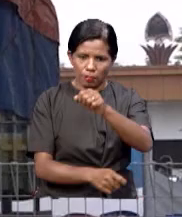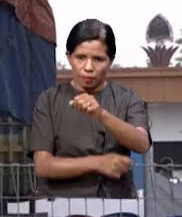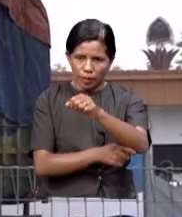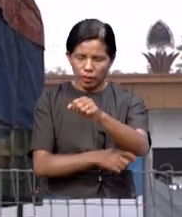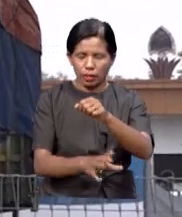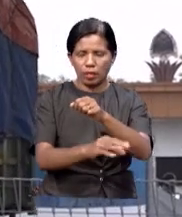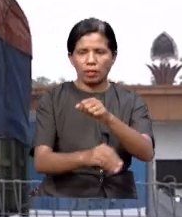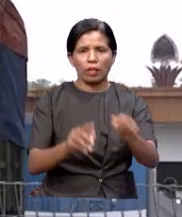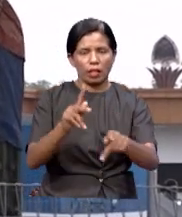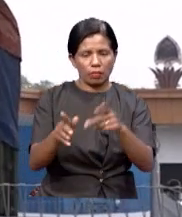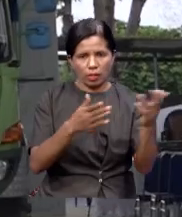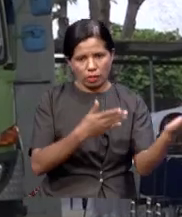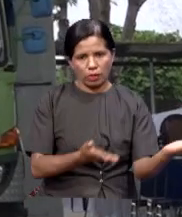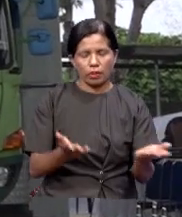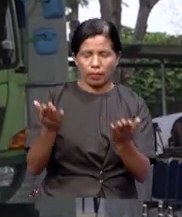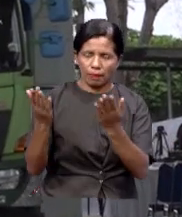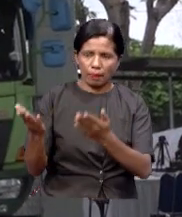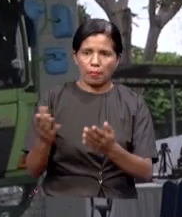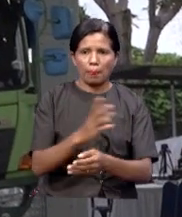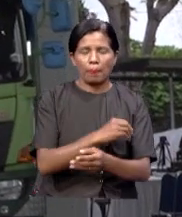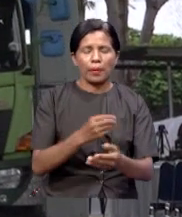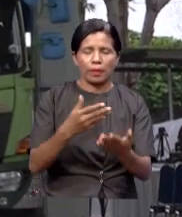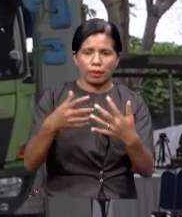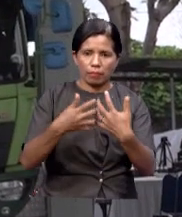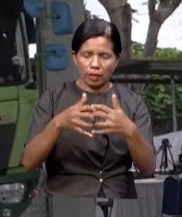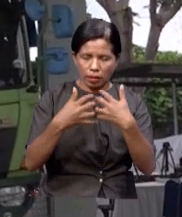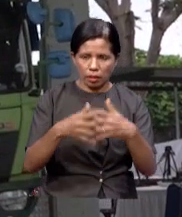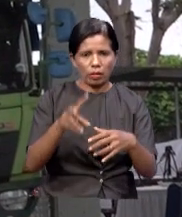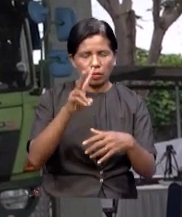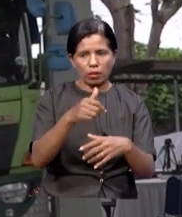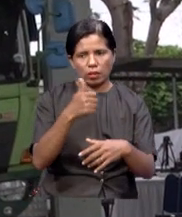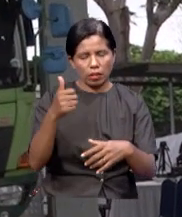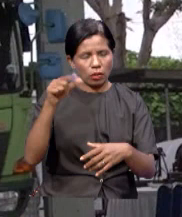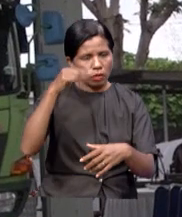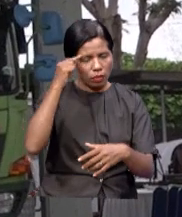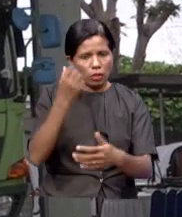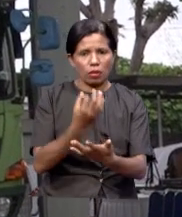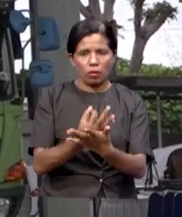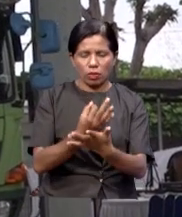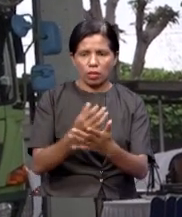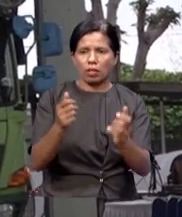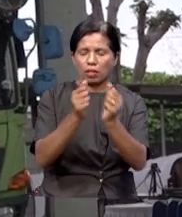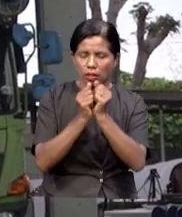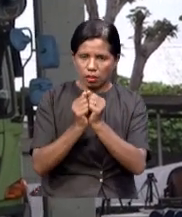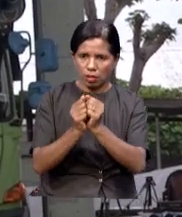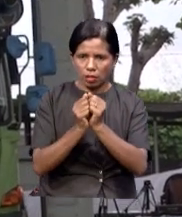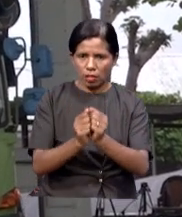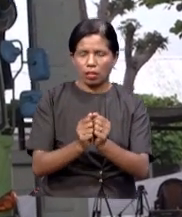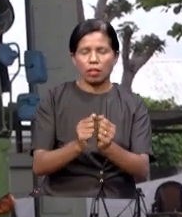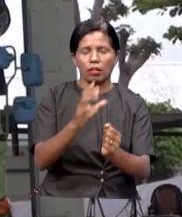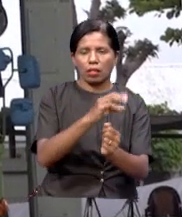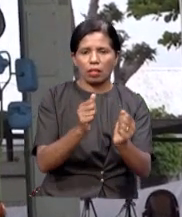passageiro sira lori. X-ray caro scanner no scanner rua seluk, o governo só sa romontante osan, hamutuk dólar